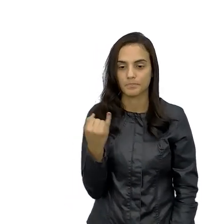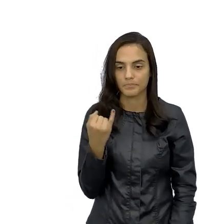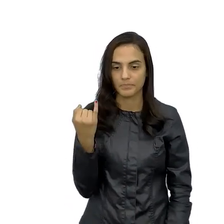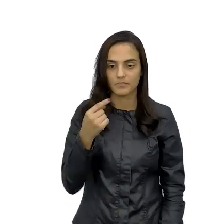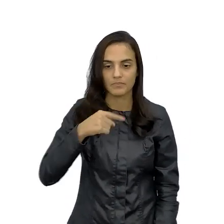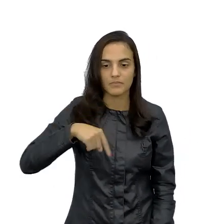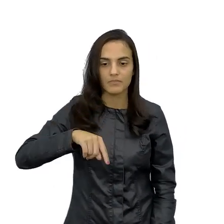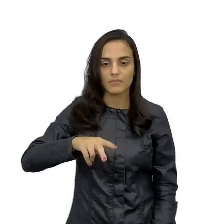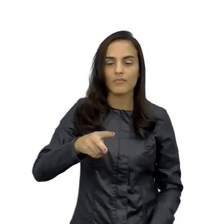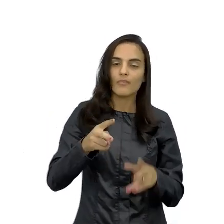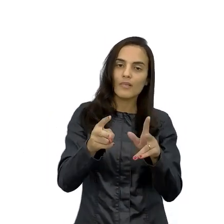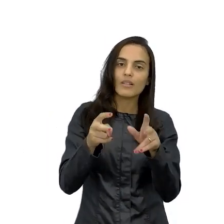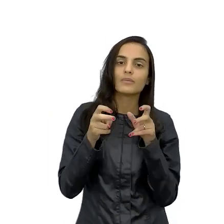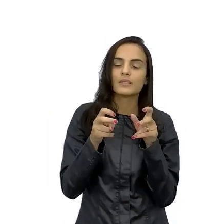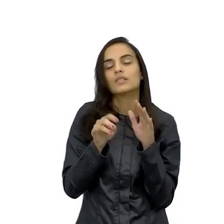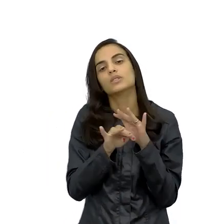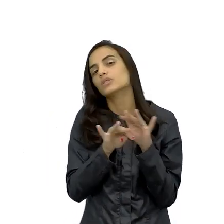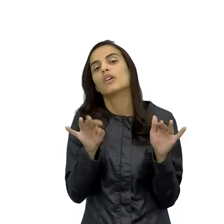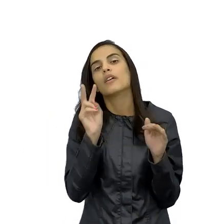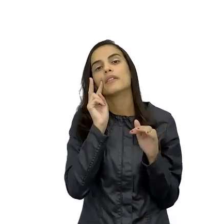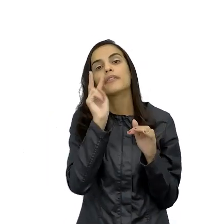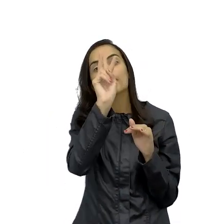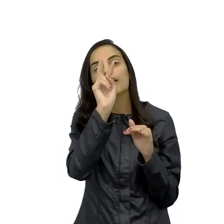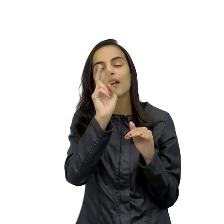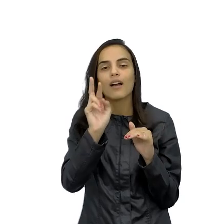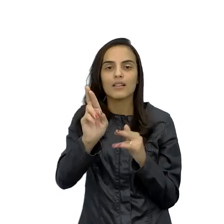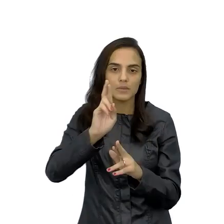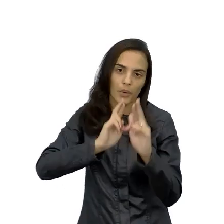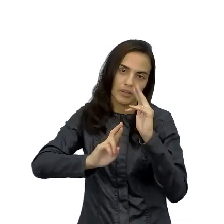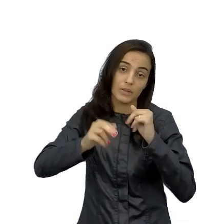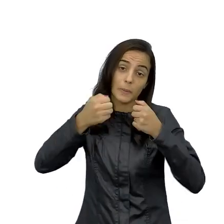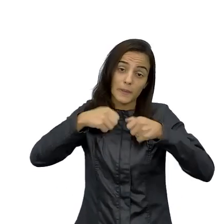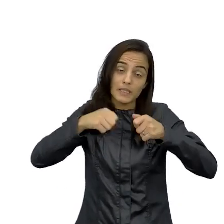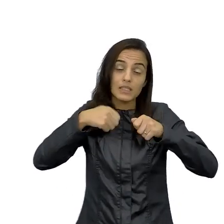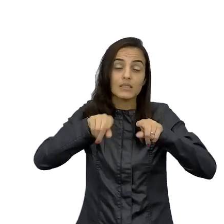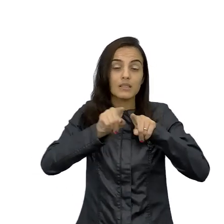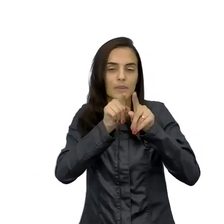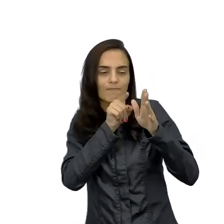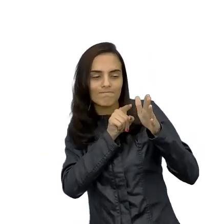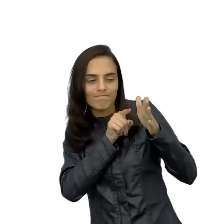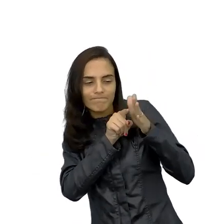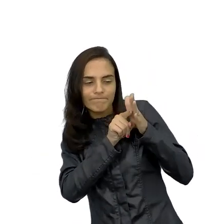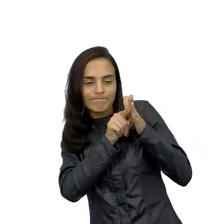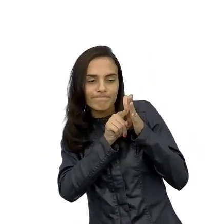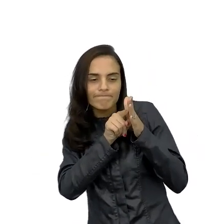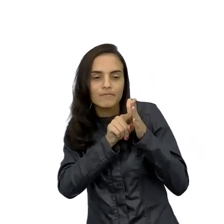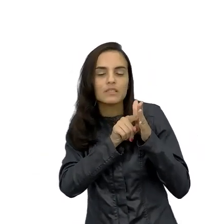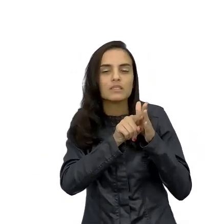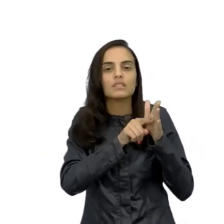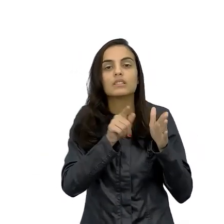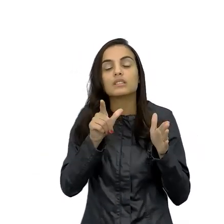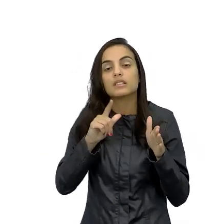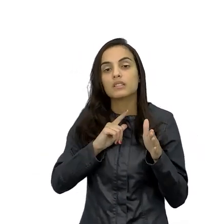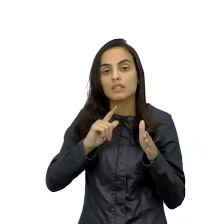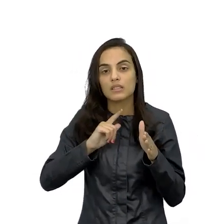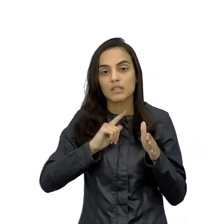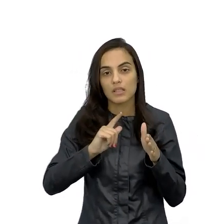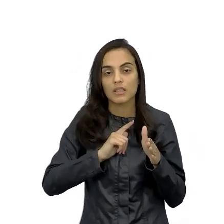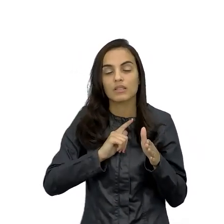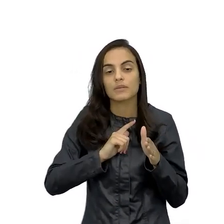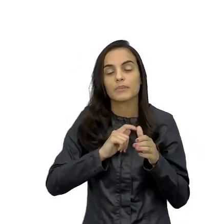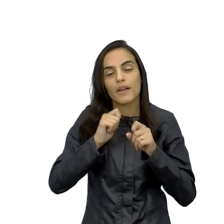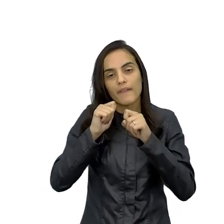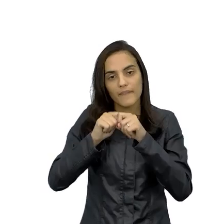gente observe isso. Não basta eu olhar para o resultado, eu preciso fazer análise daquilo que foi oferecido para